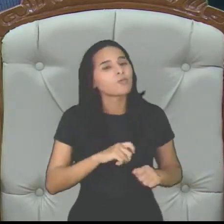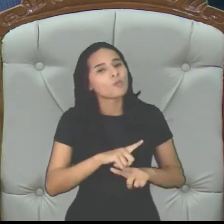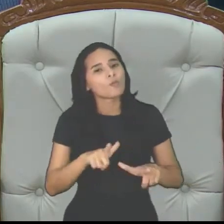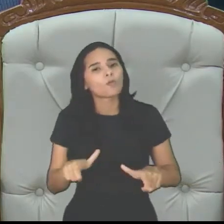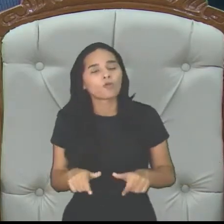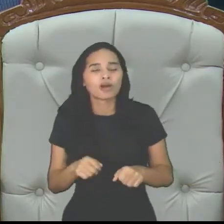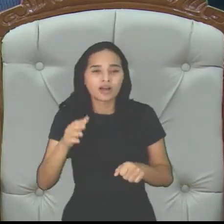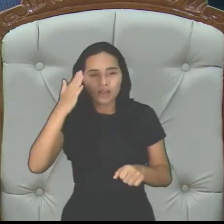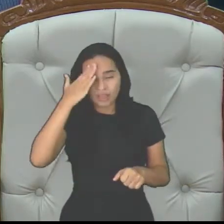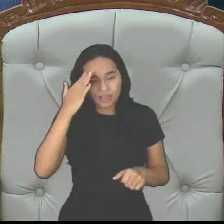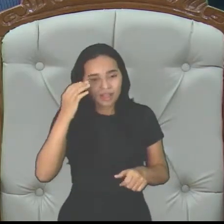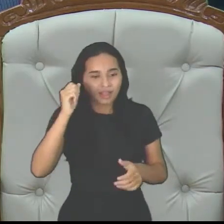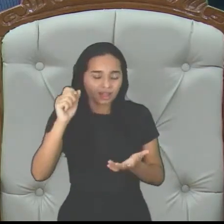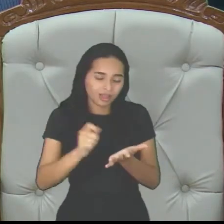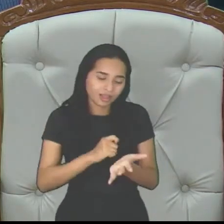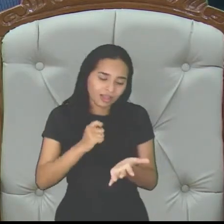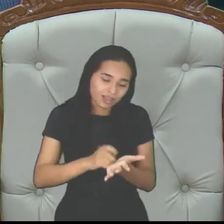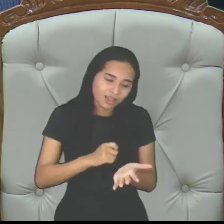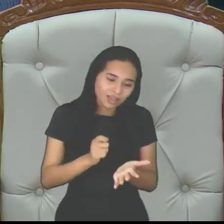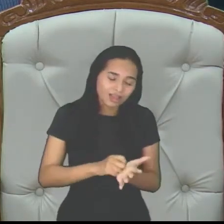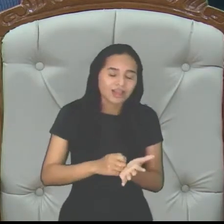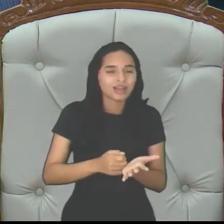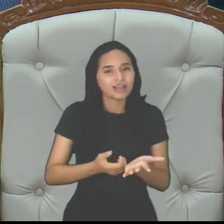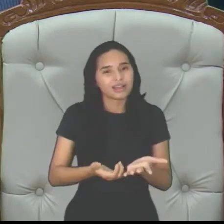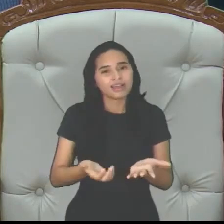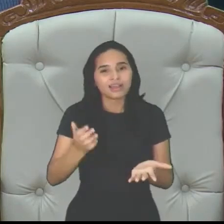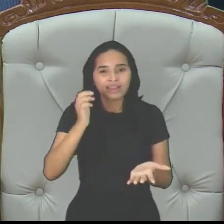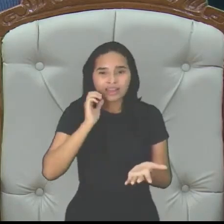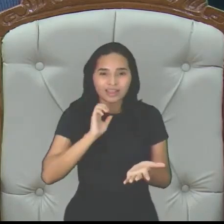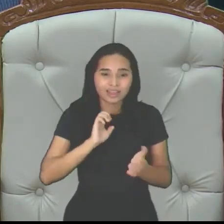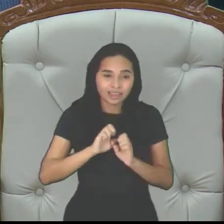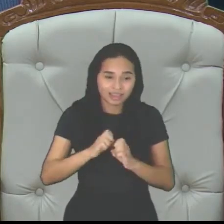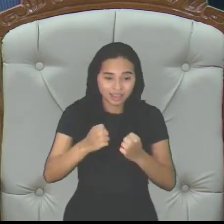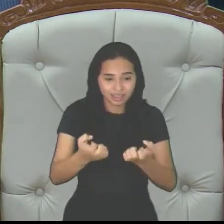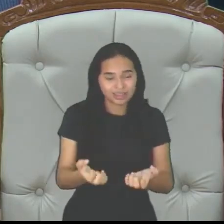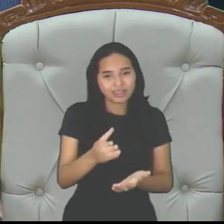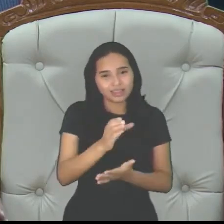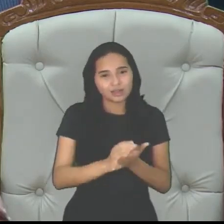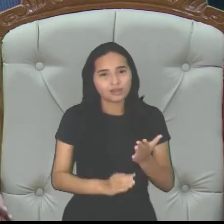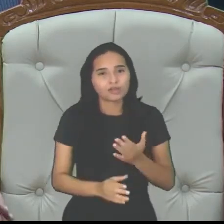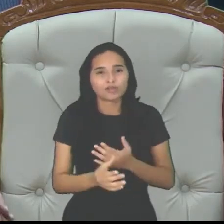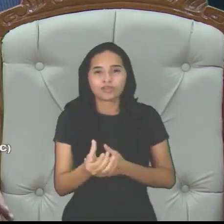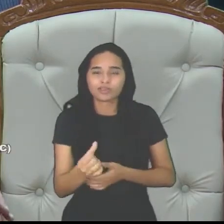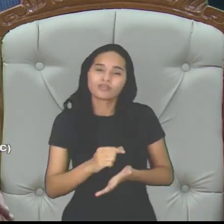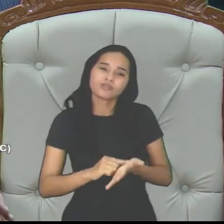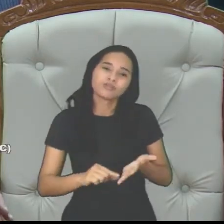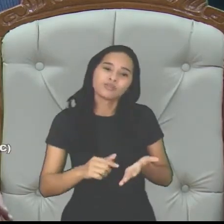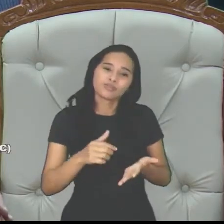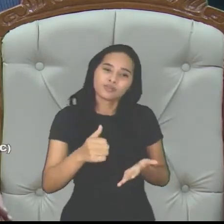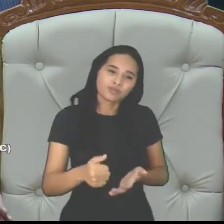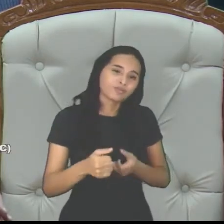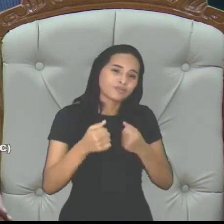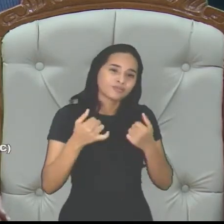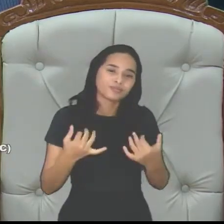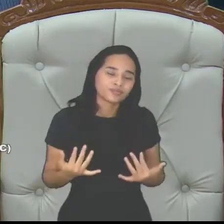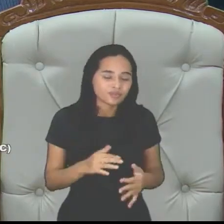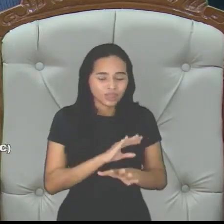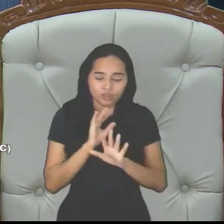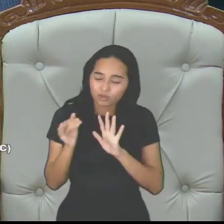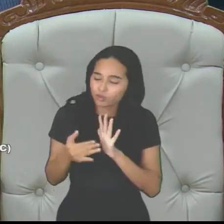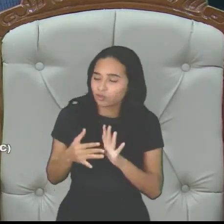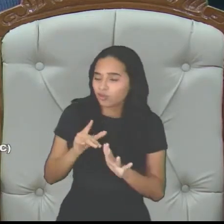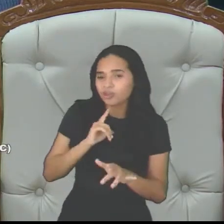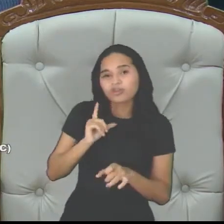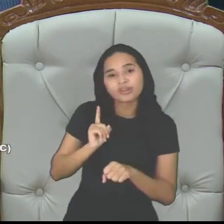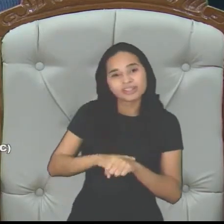em Eclesiastes, capítulo 3, versículo 1, ele vai dizer: tudo tem o